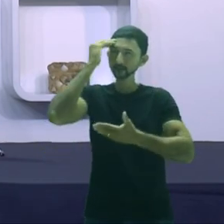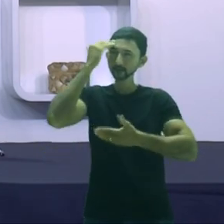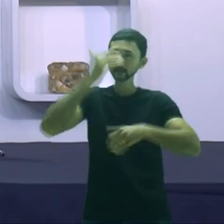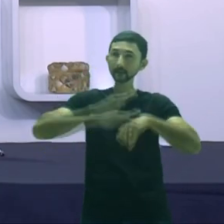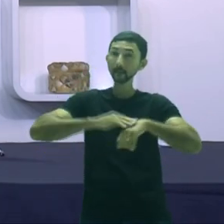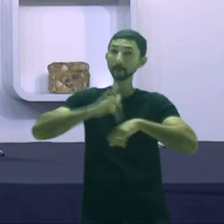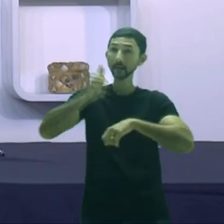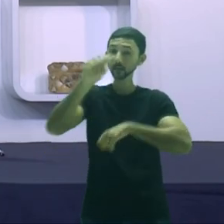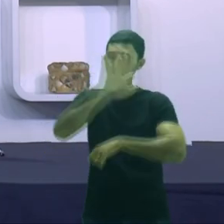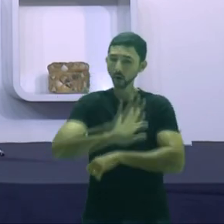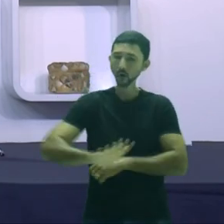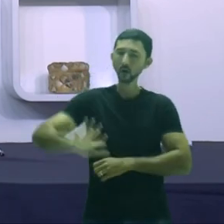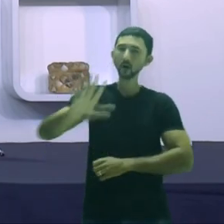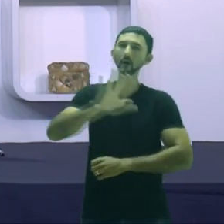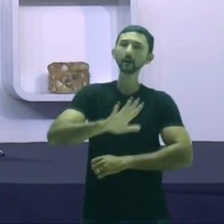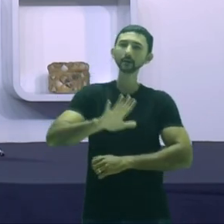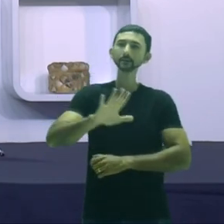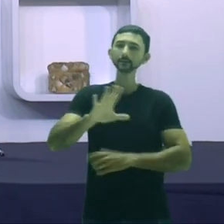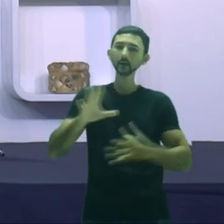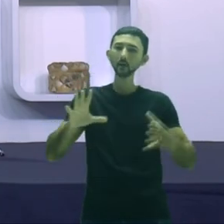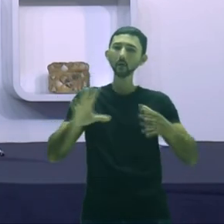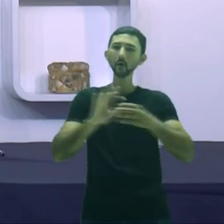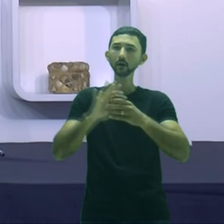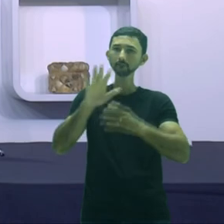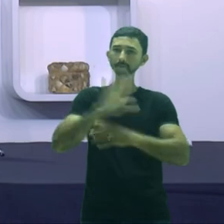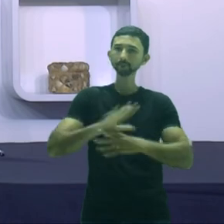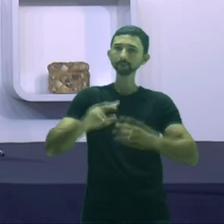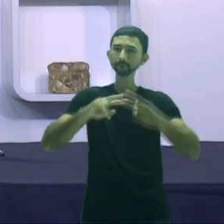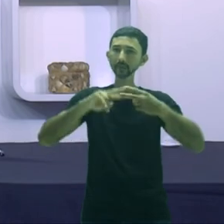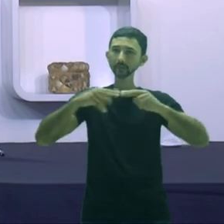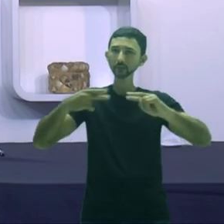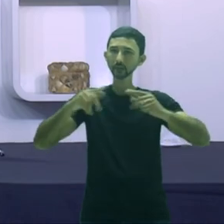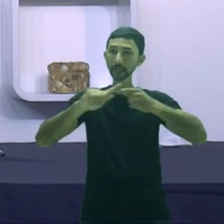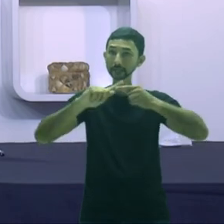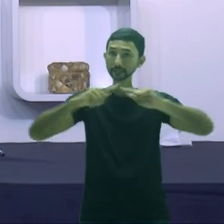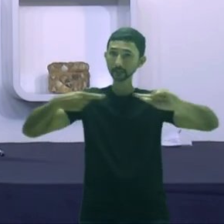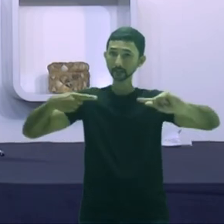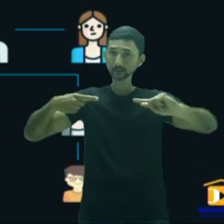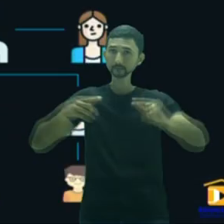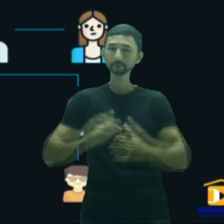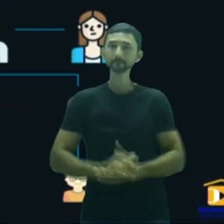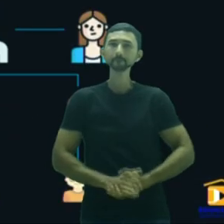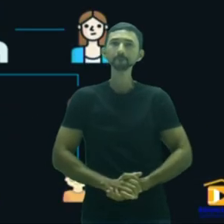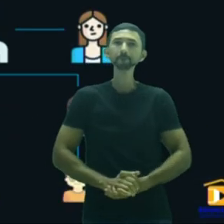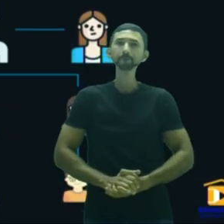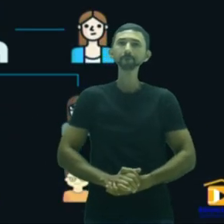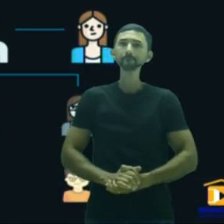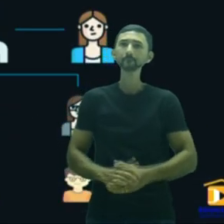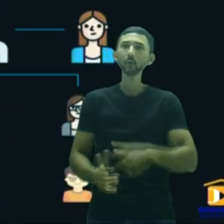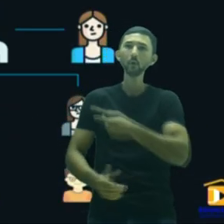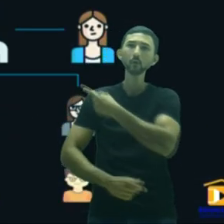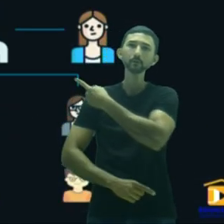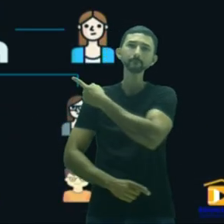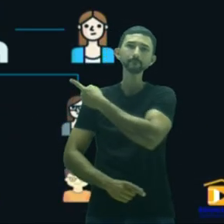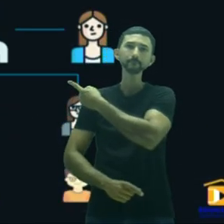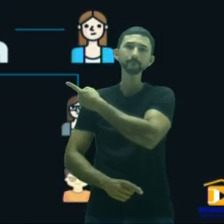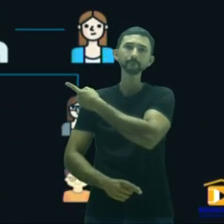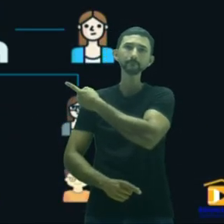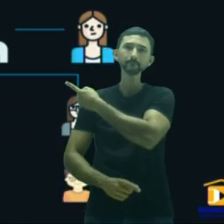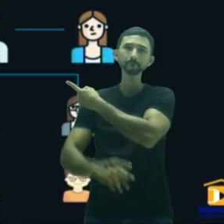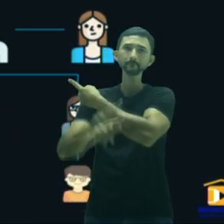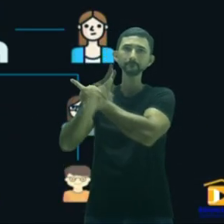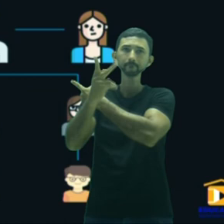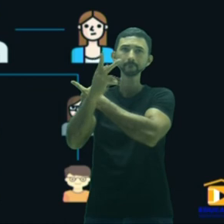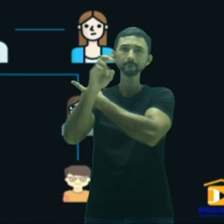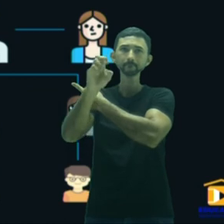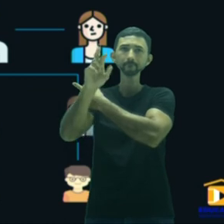mais geral relacionados aí à genética. Então você está vendo aqui no slide, né, um heredograma.